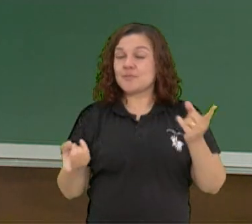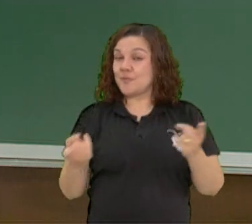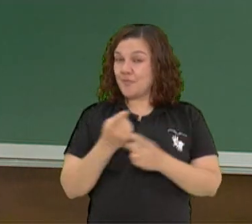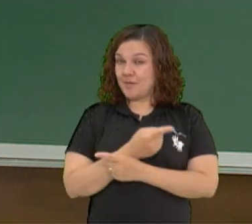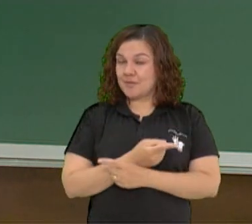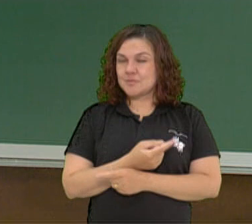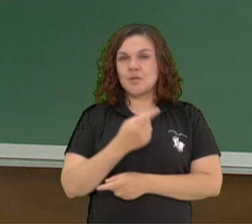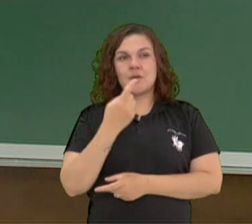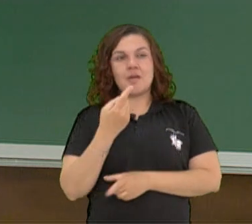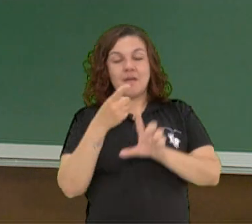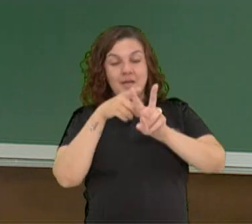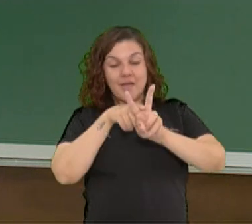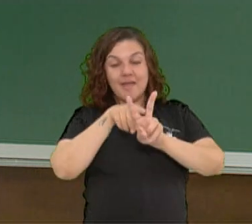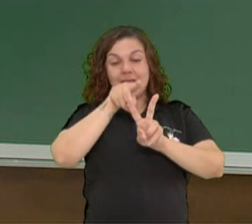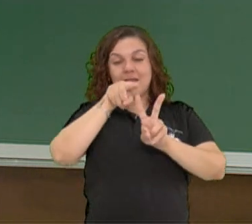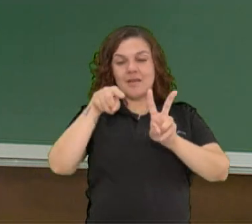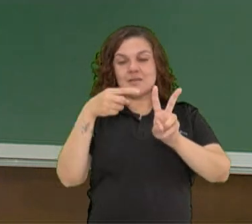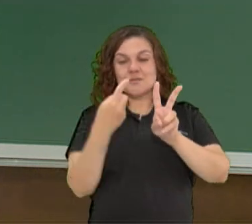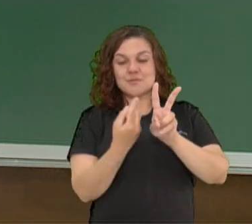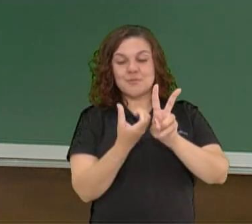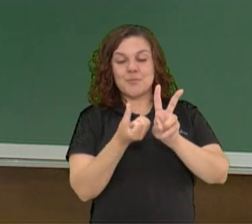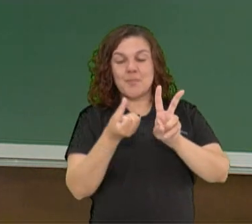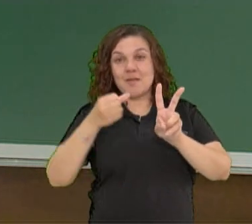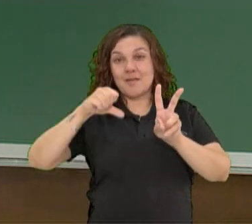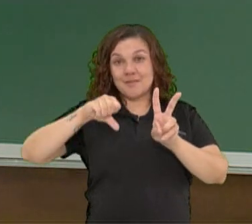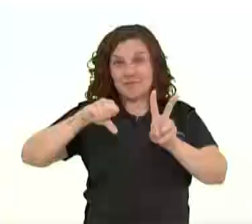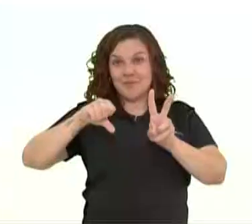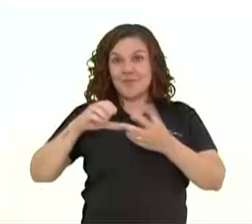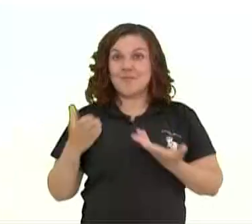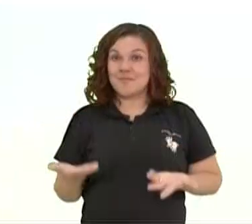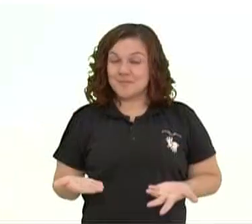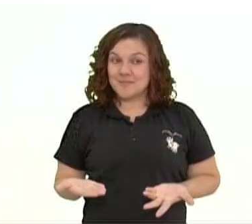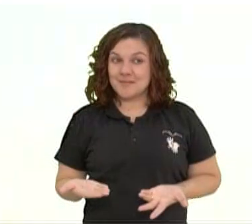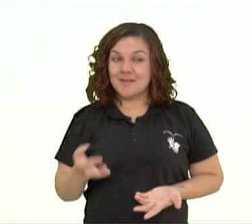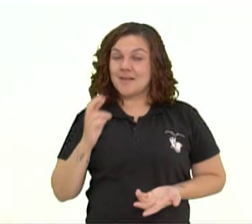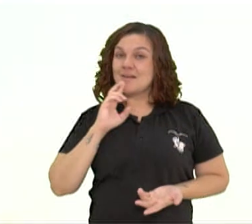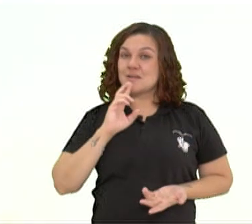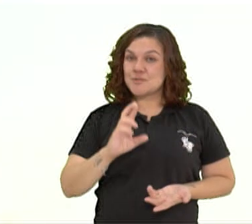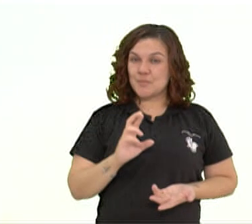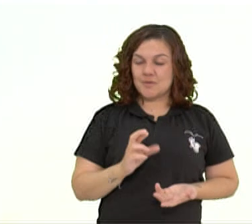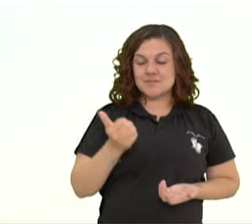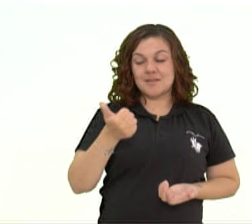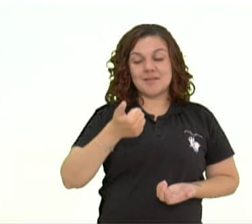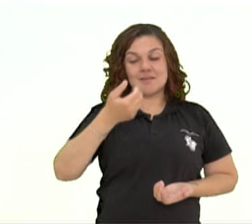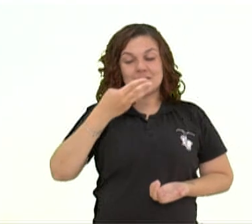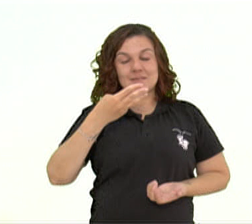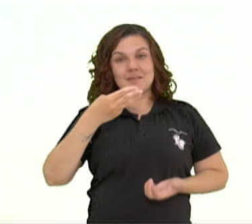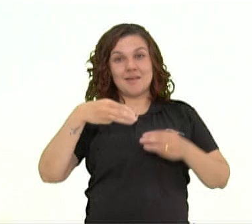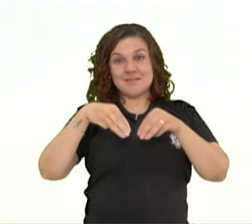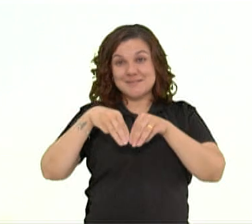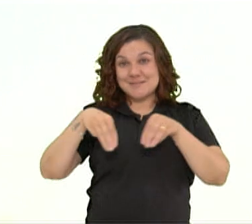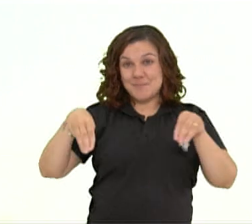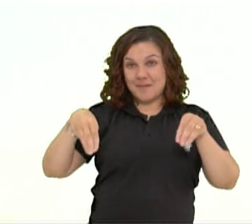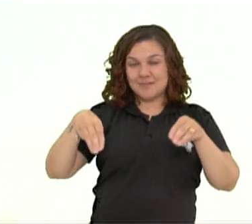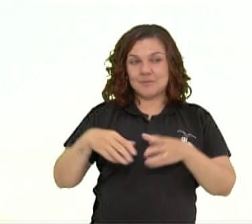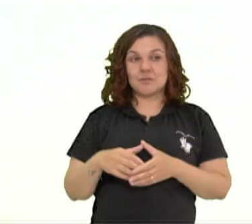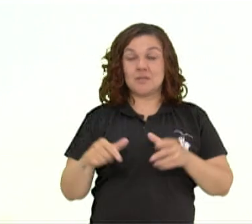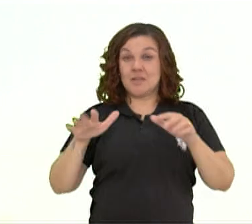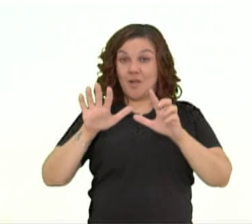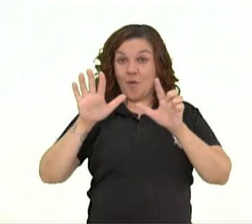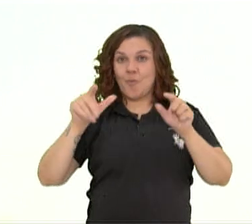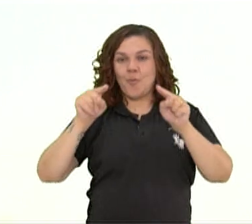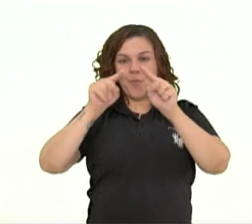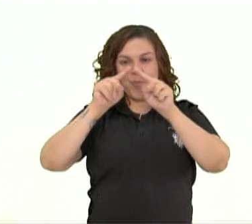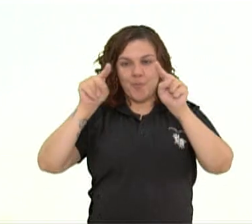Então, vai ser a raiz de 169. Então, o resultado vai dar 13 metros. Então, o terreno